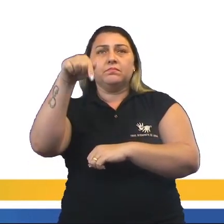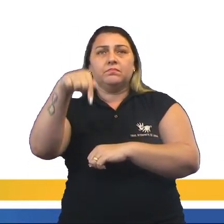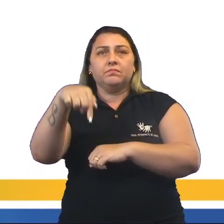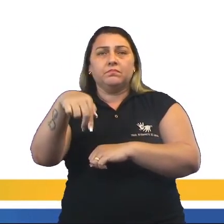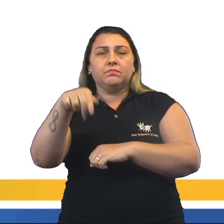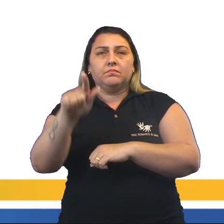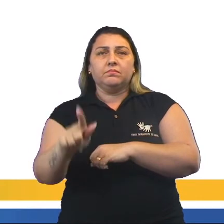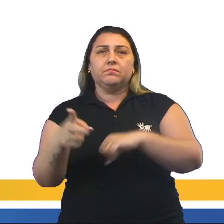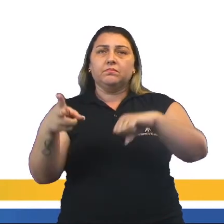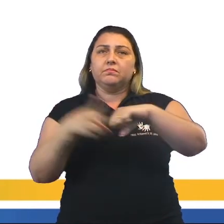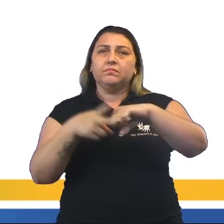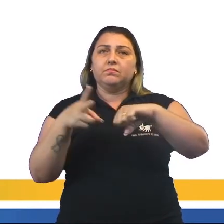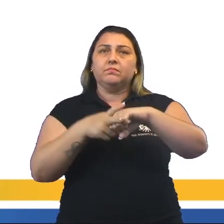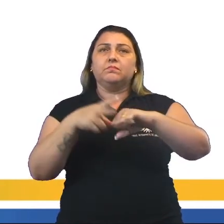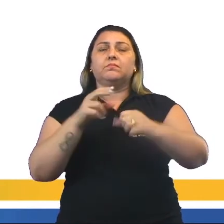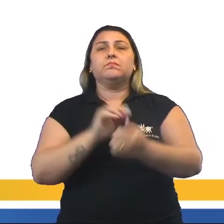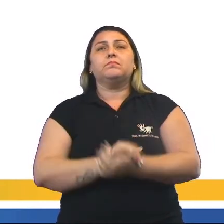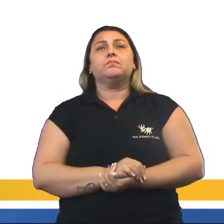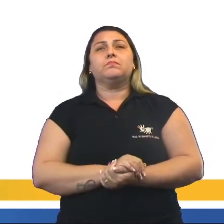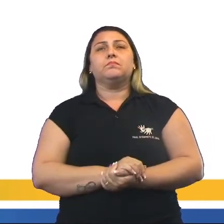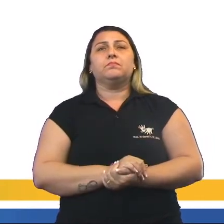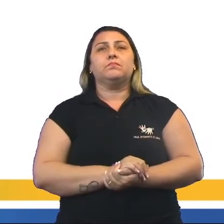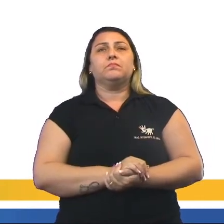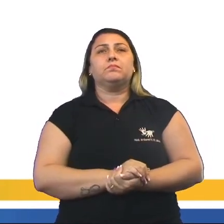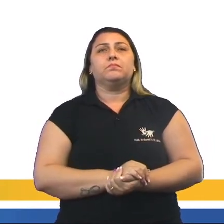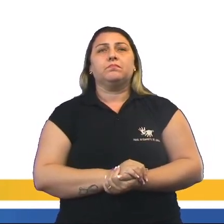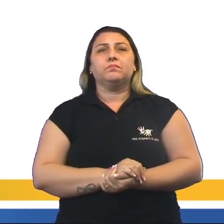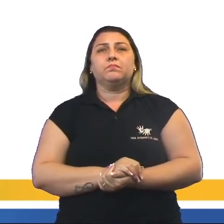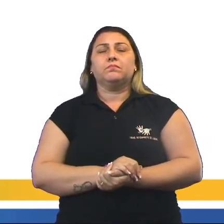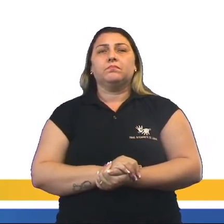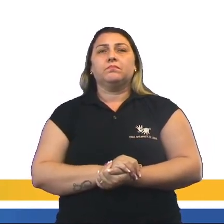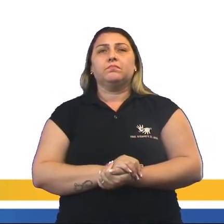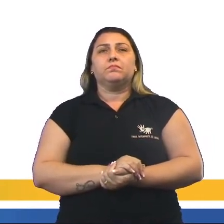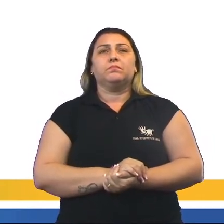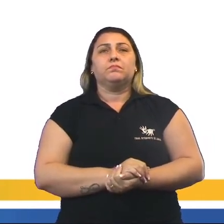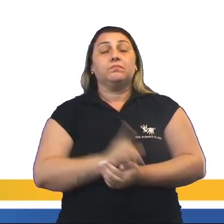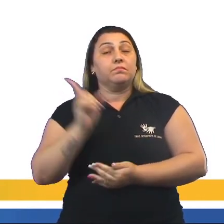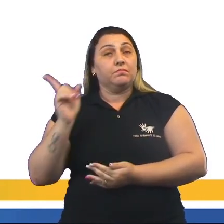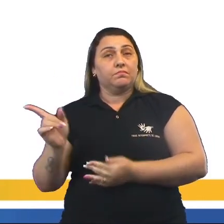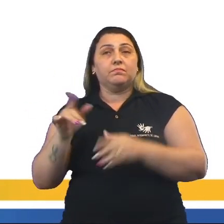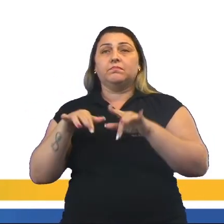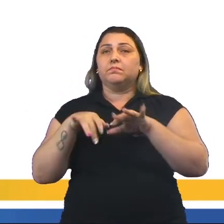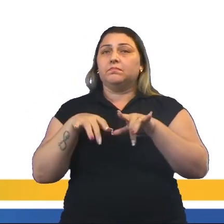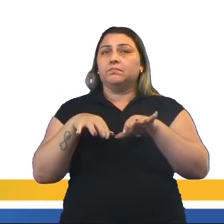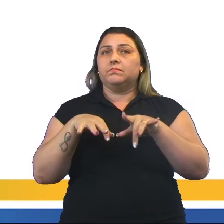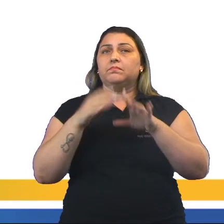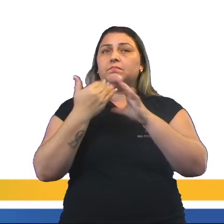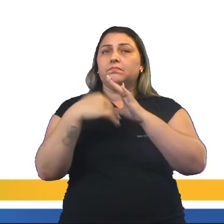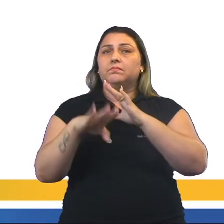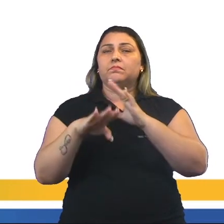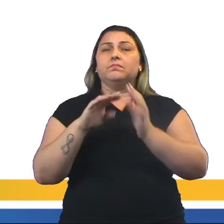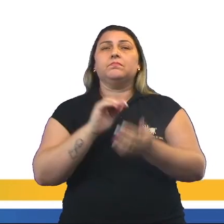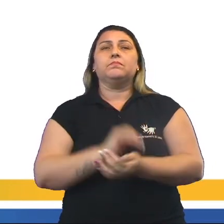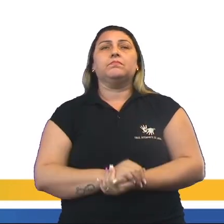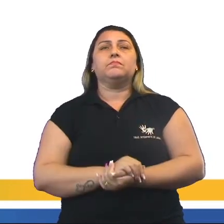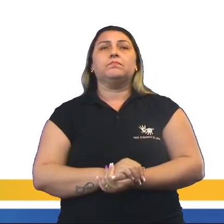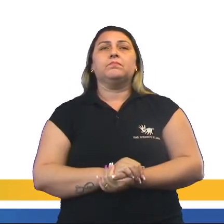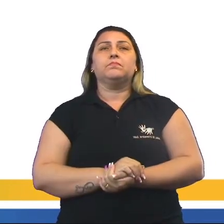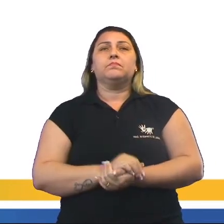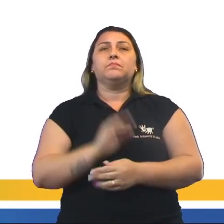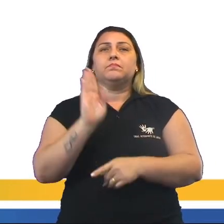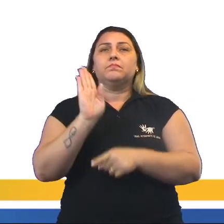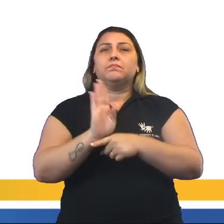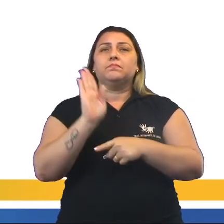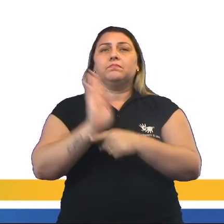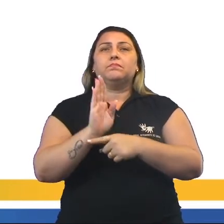do verbo. Então, she is texting a message. Ela está digitando uma mensagem. Na